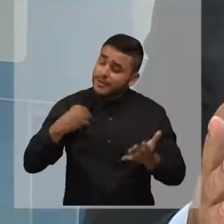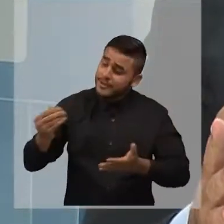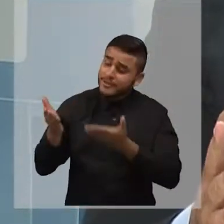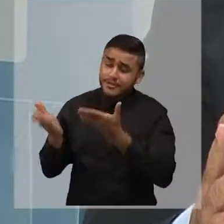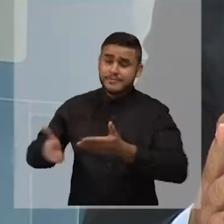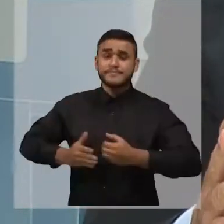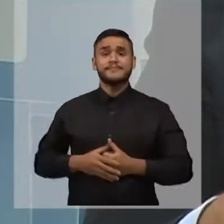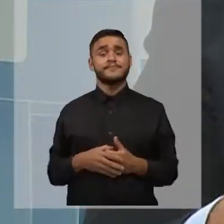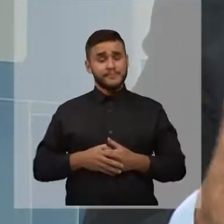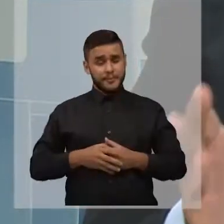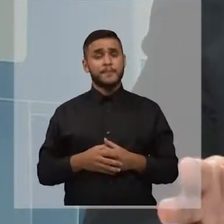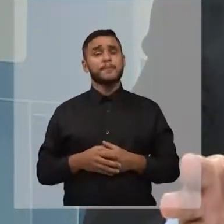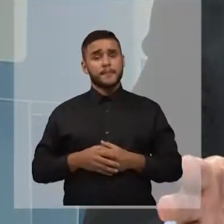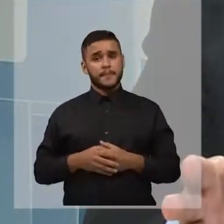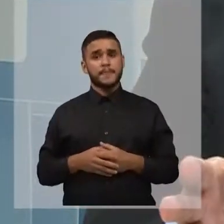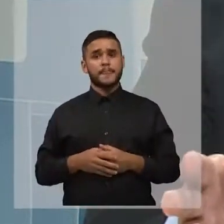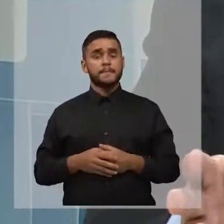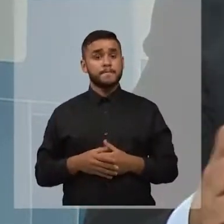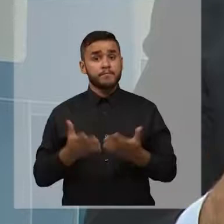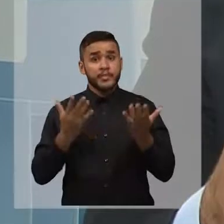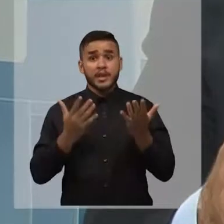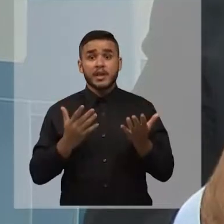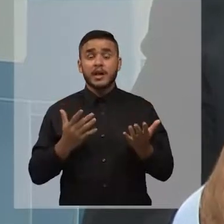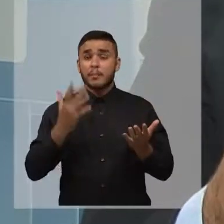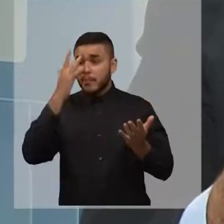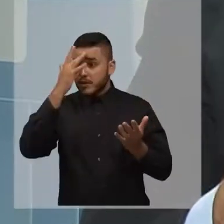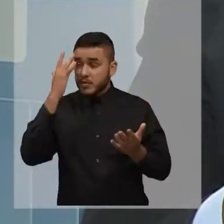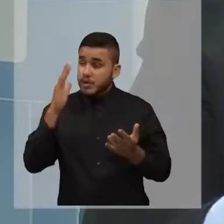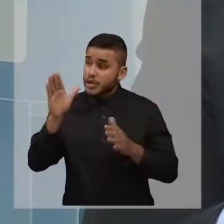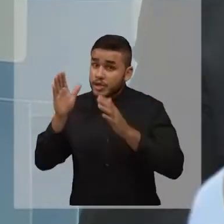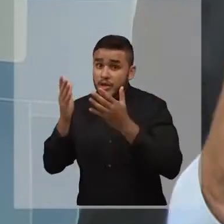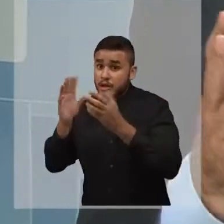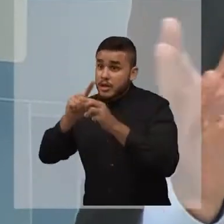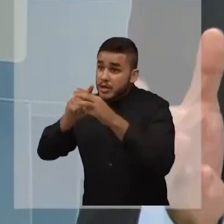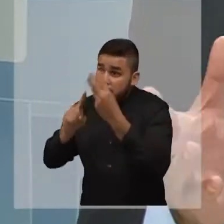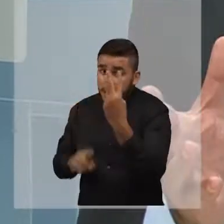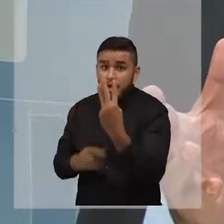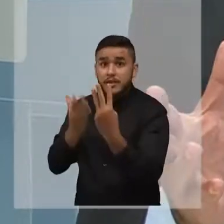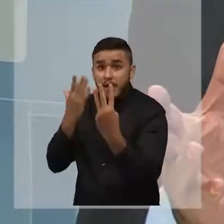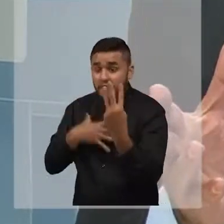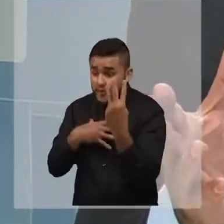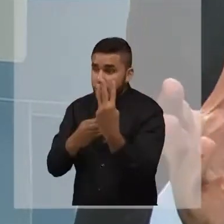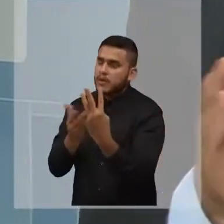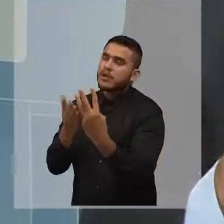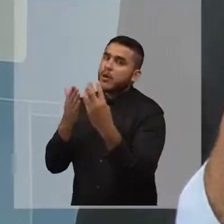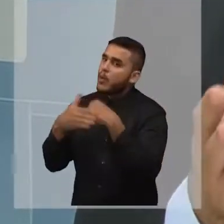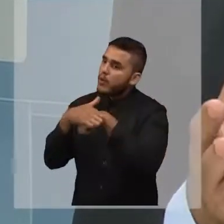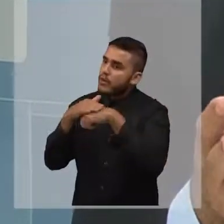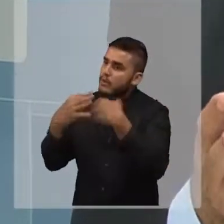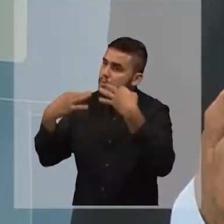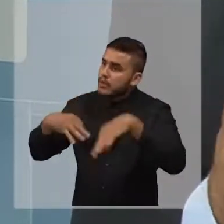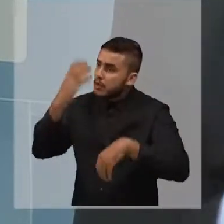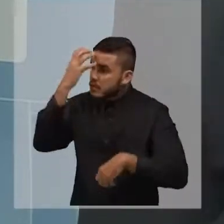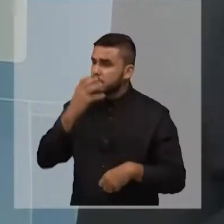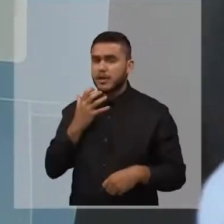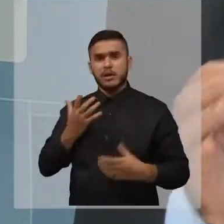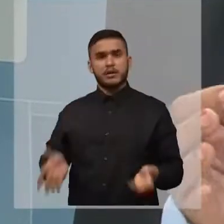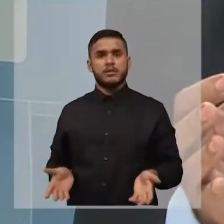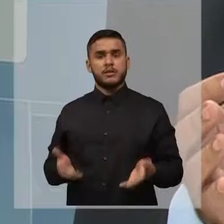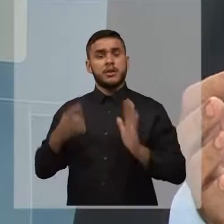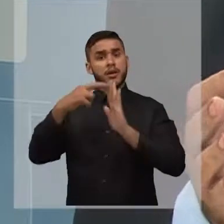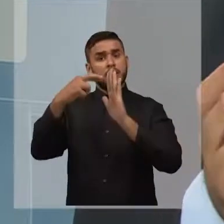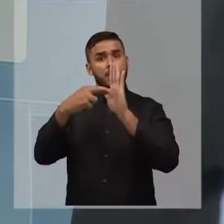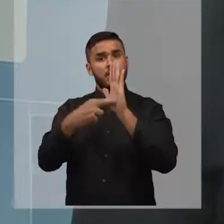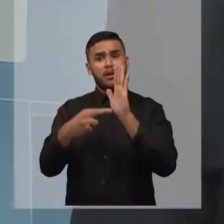que alguém tem que chegar para os meninos, né, chamar os meninos, olha, isso aqui é uma instituição, isso aqui é um país. Por ser uma instituição, existem